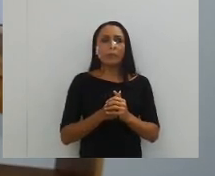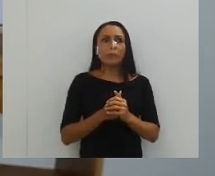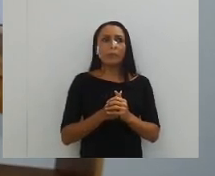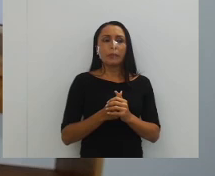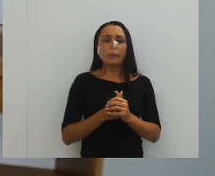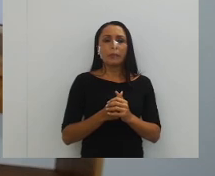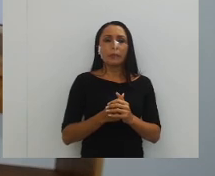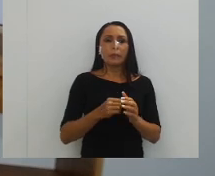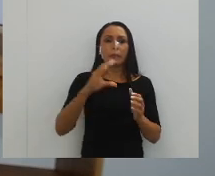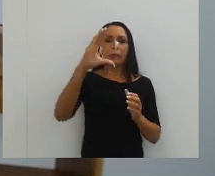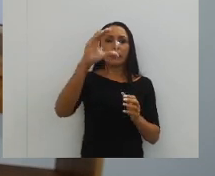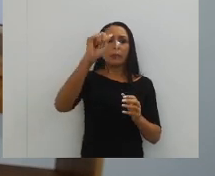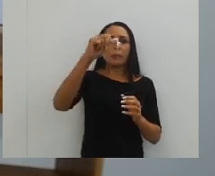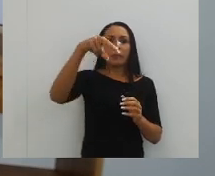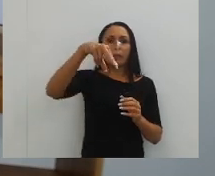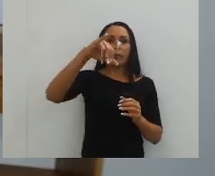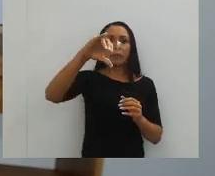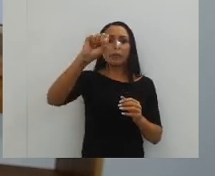Canis,